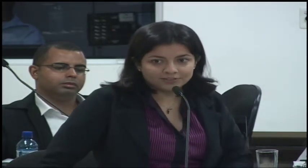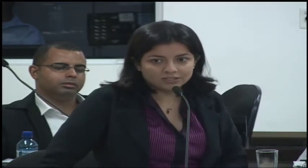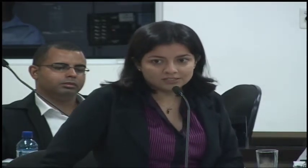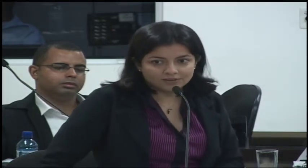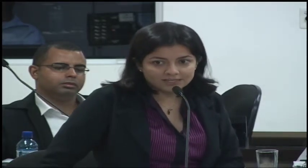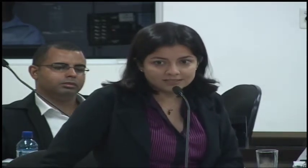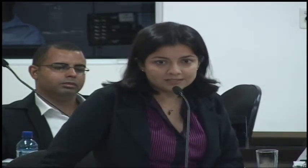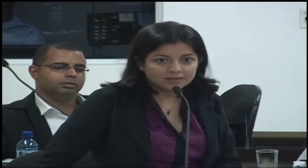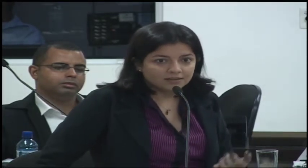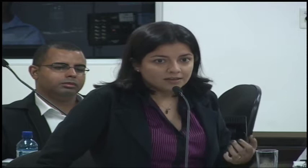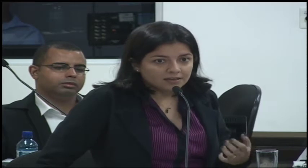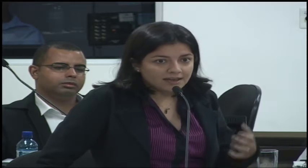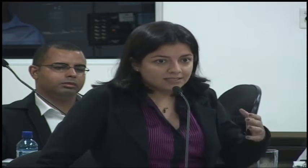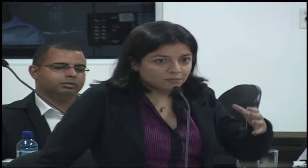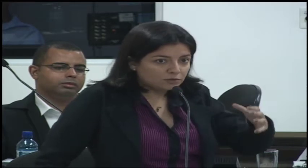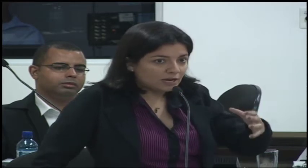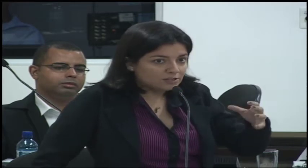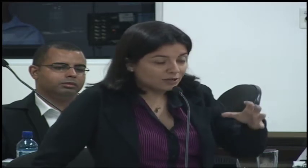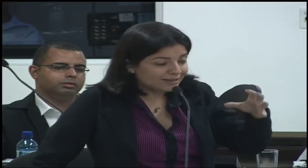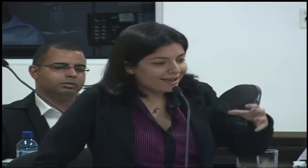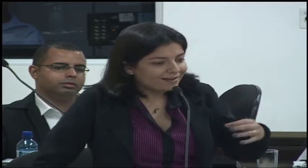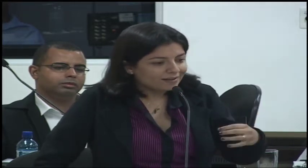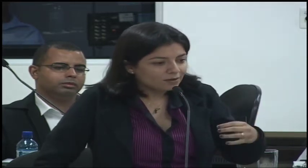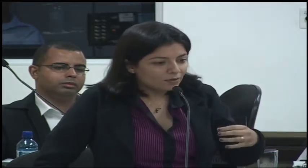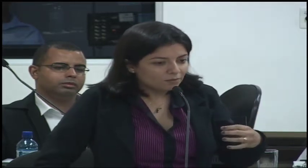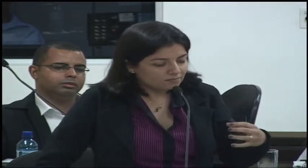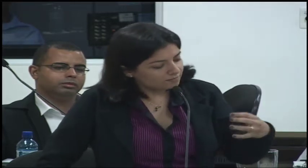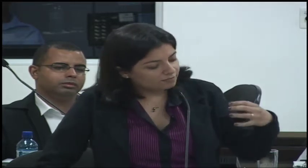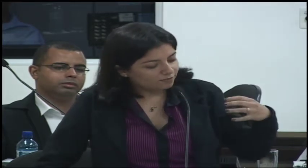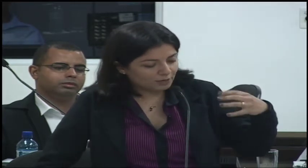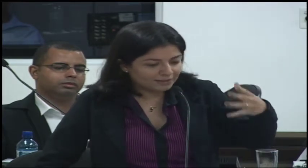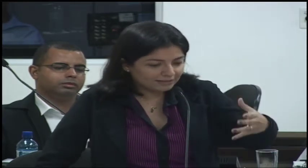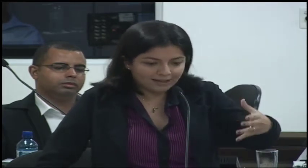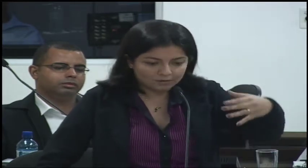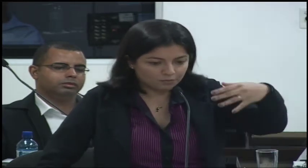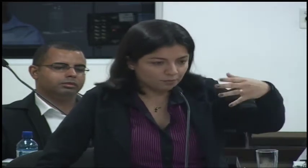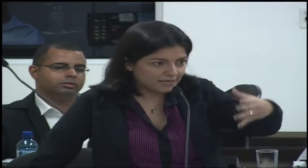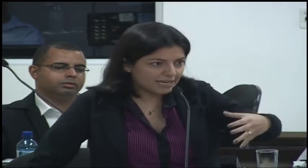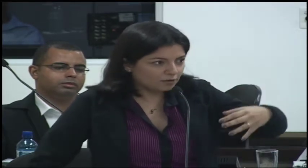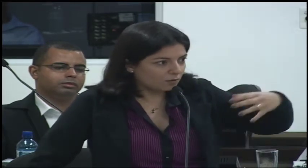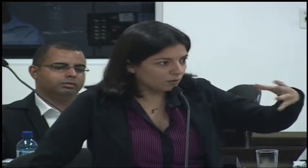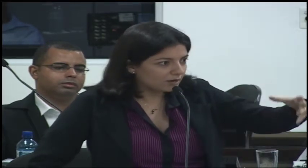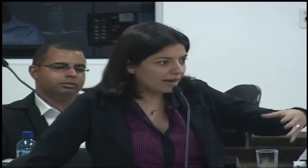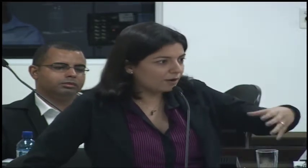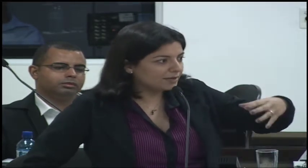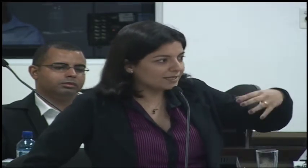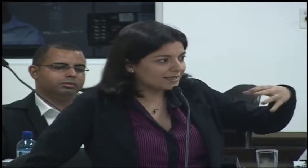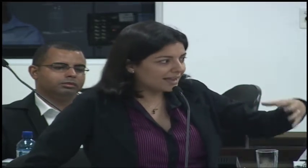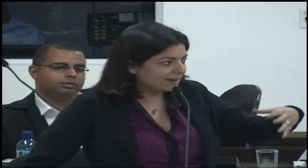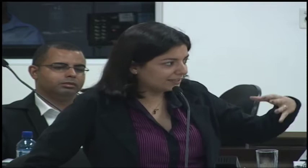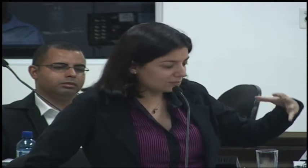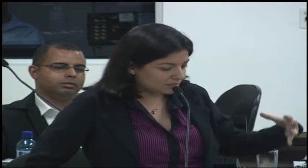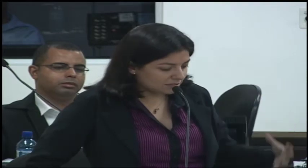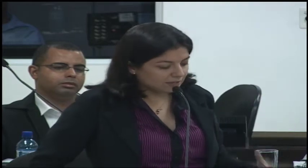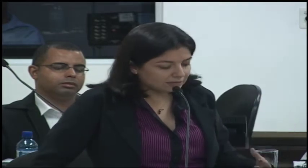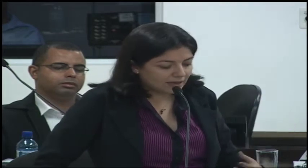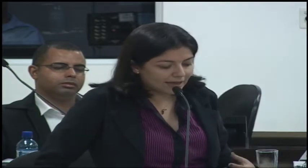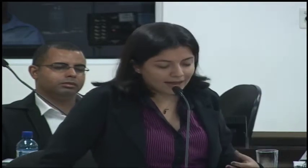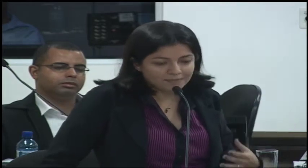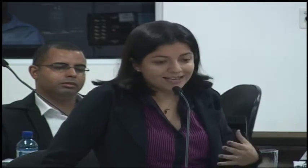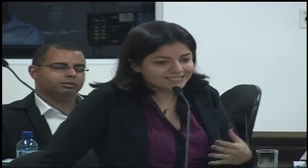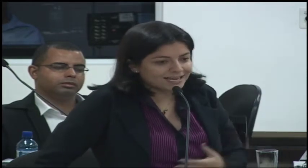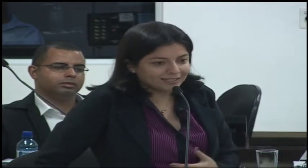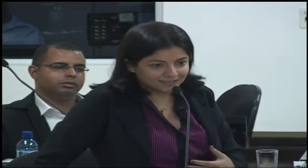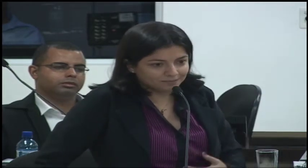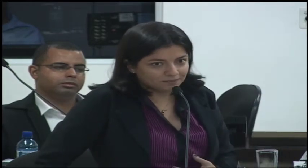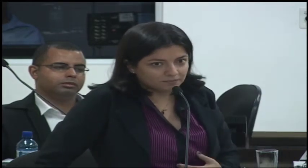maior parte das vezes e essa pessoa só quer freqüentar o banheiro ou local em que ela não se sinta